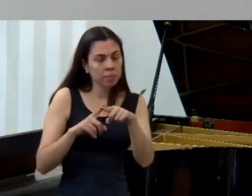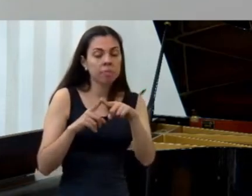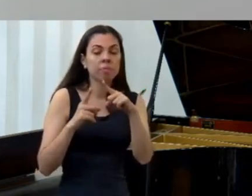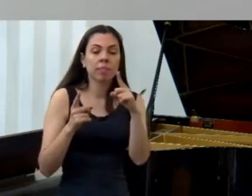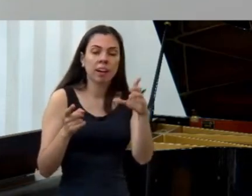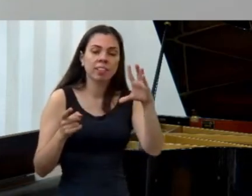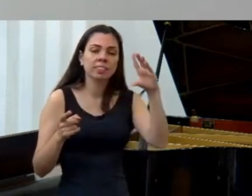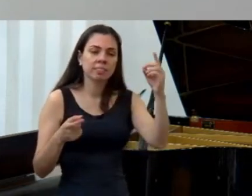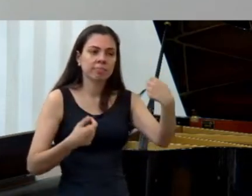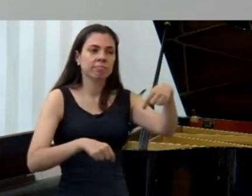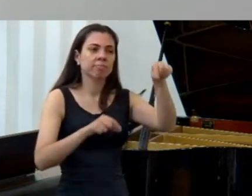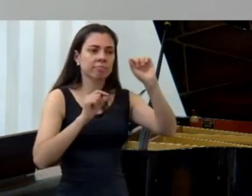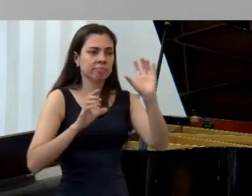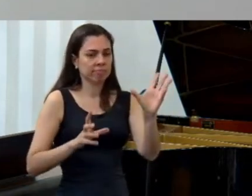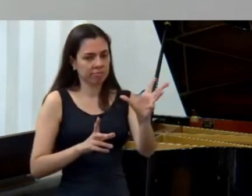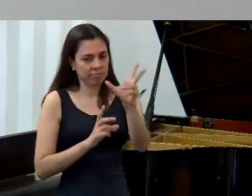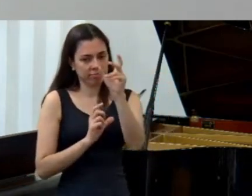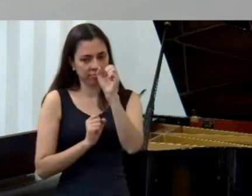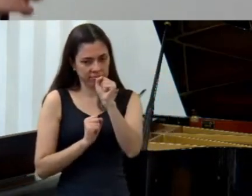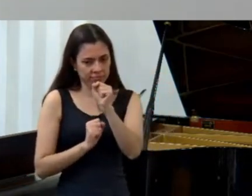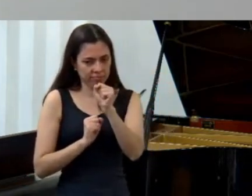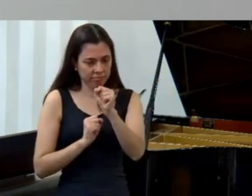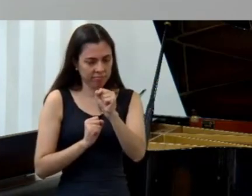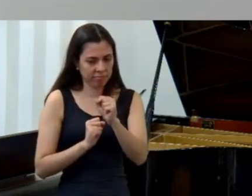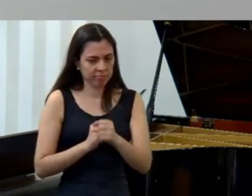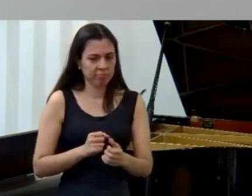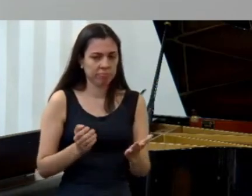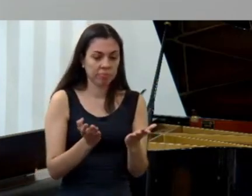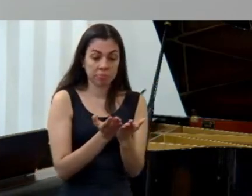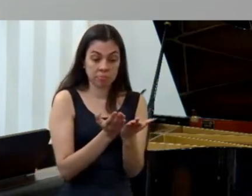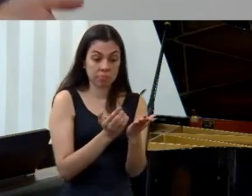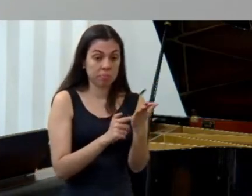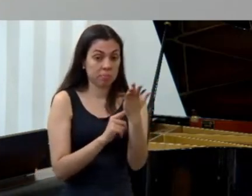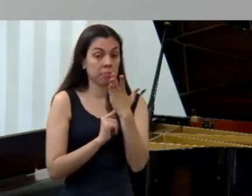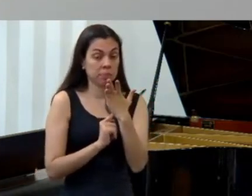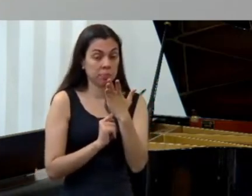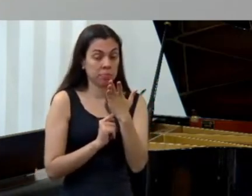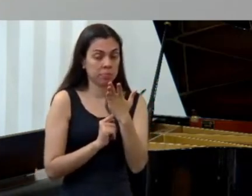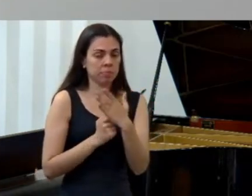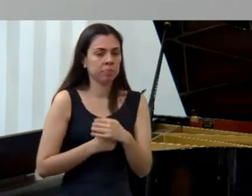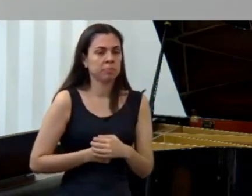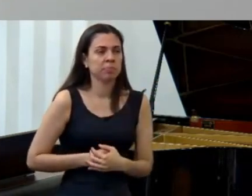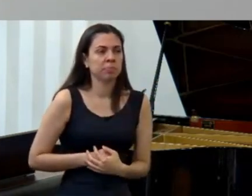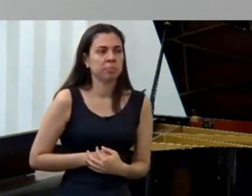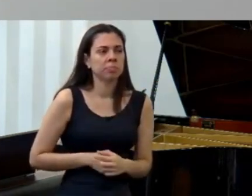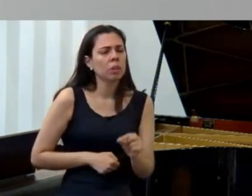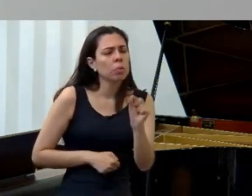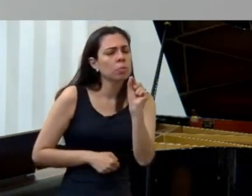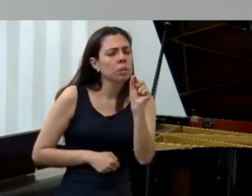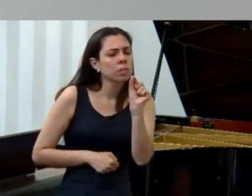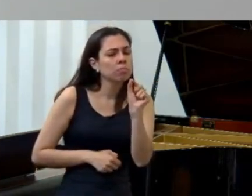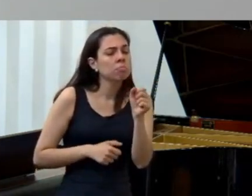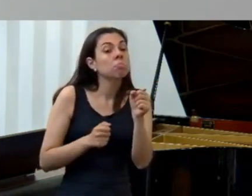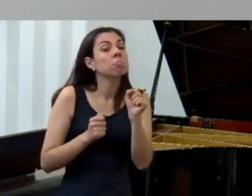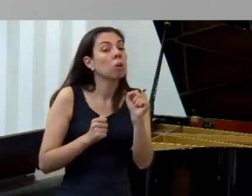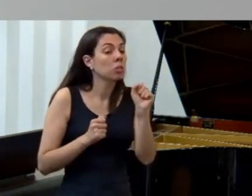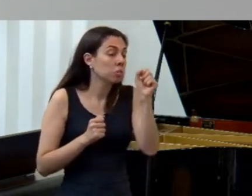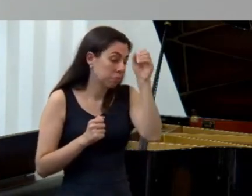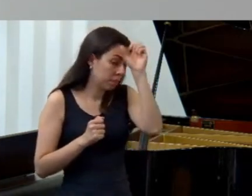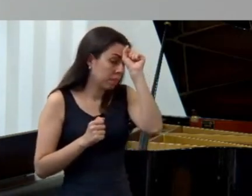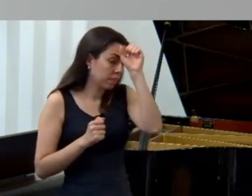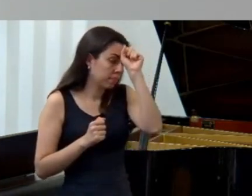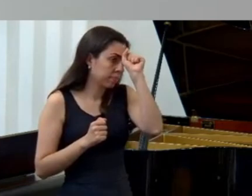inerrante, para a nossa edificação e para a glória do próprio Deus. Então, quais são os ensinos que nós podemos trazer deste